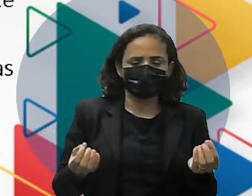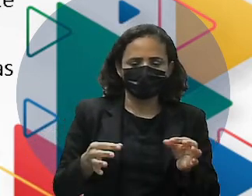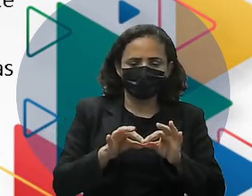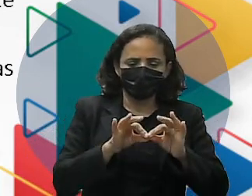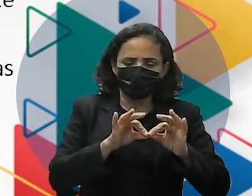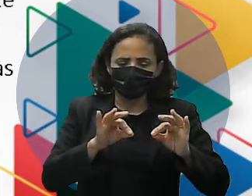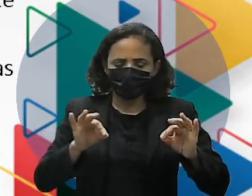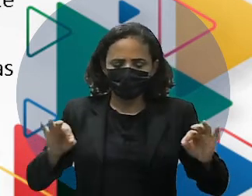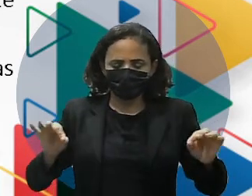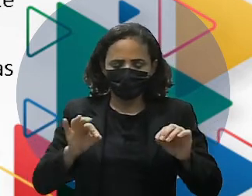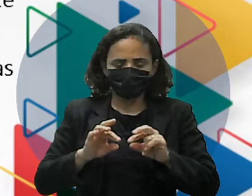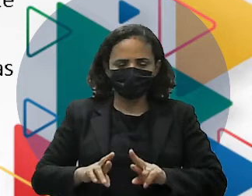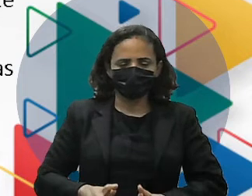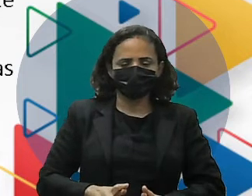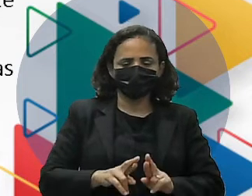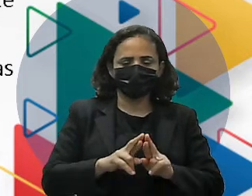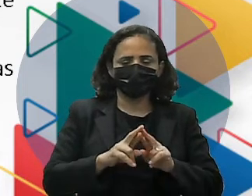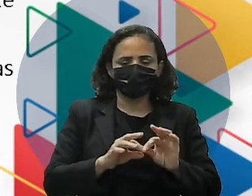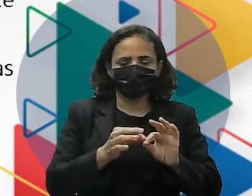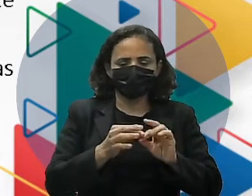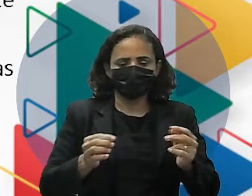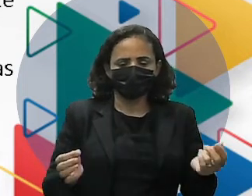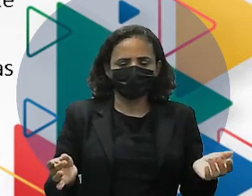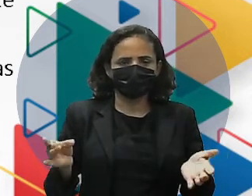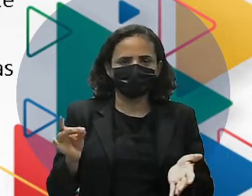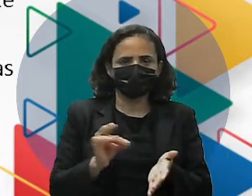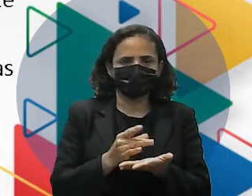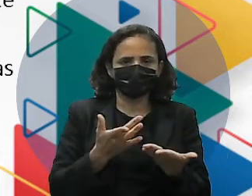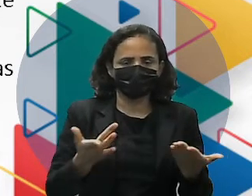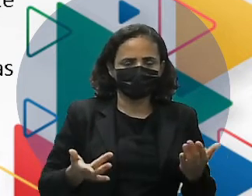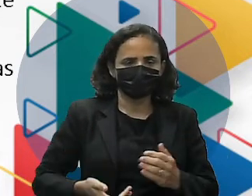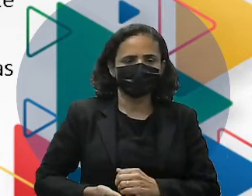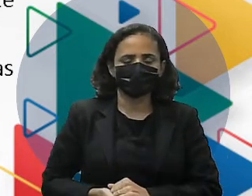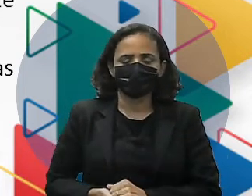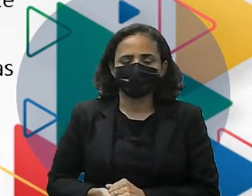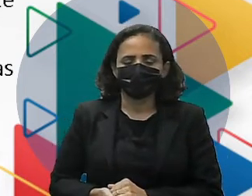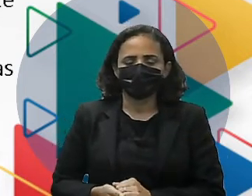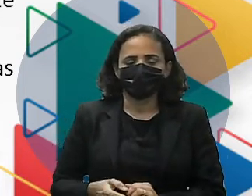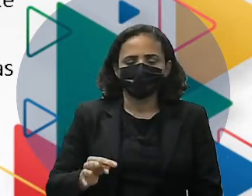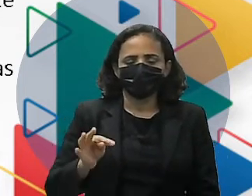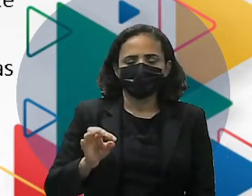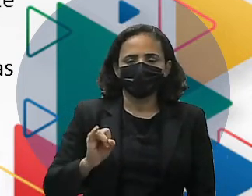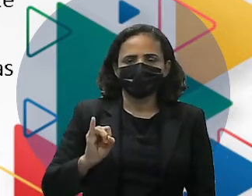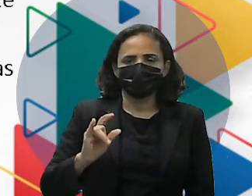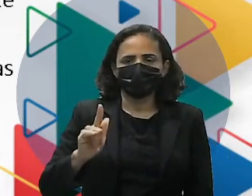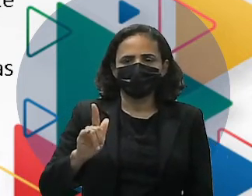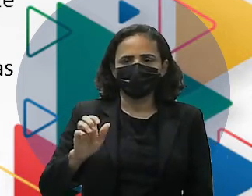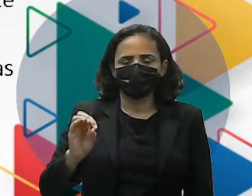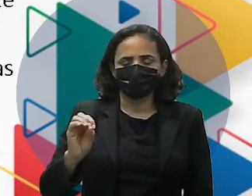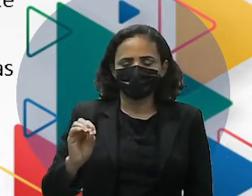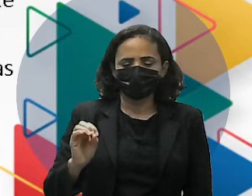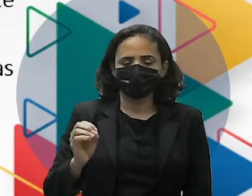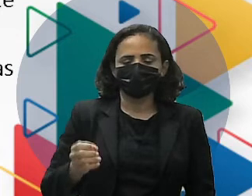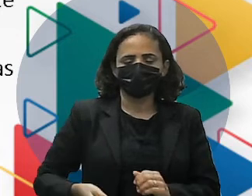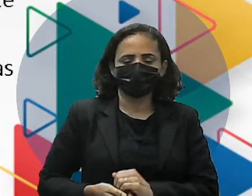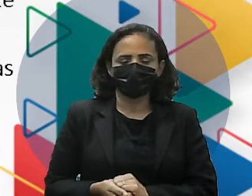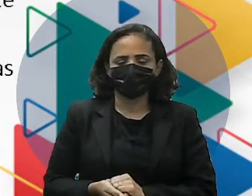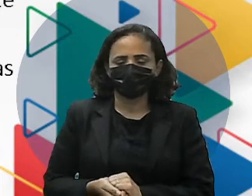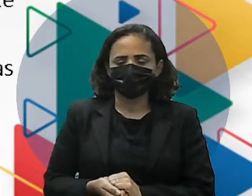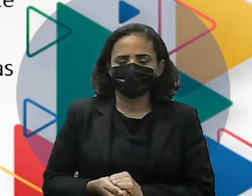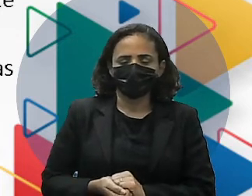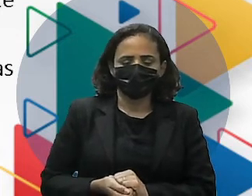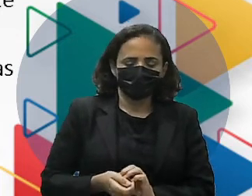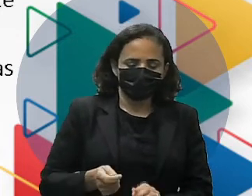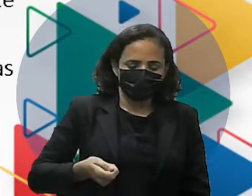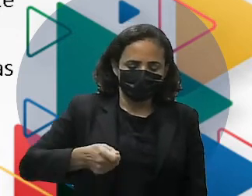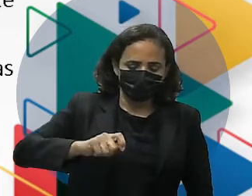grandezas inversamente proporcionais. Tiago disse: a vazão de uma torneira